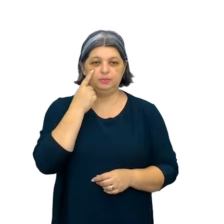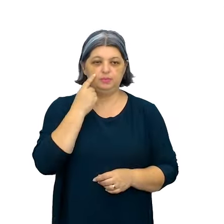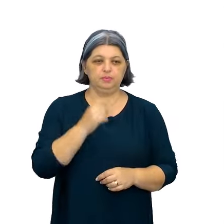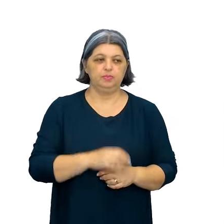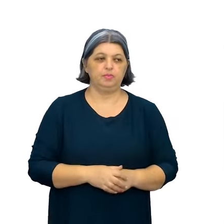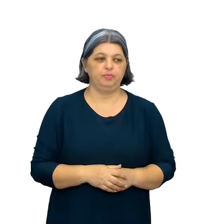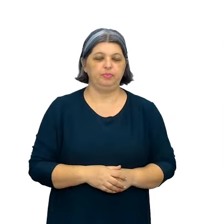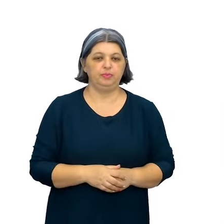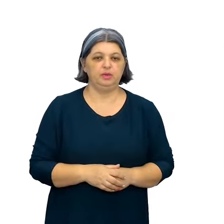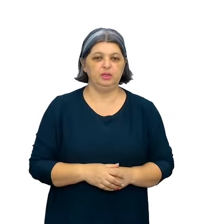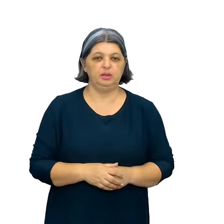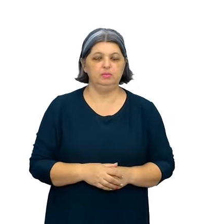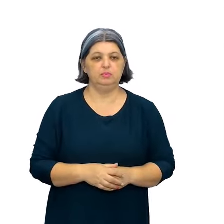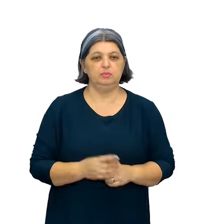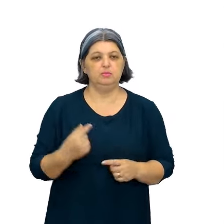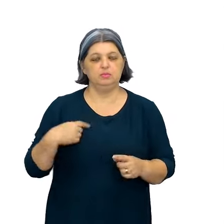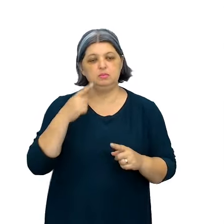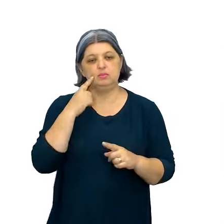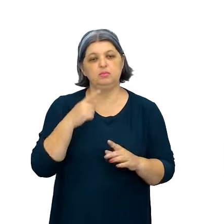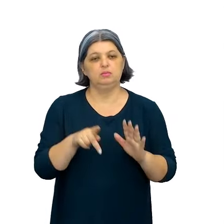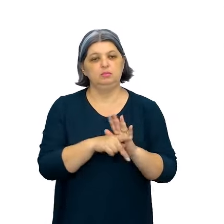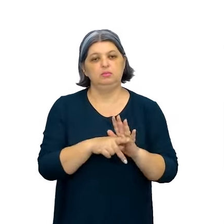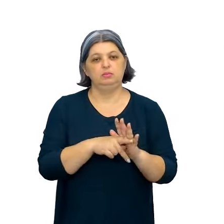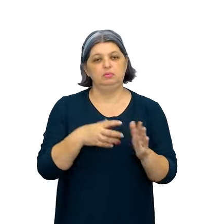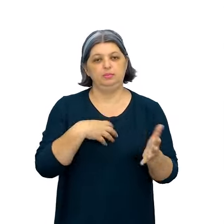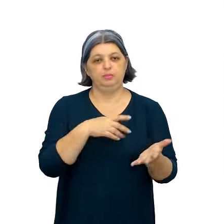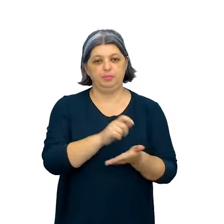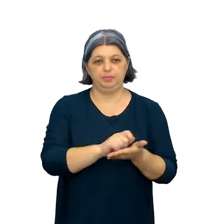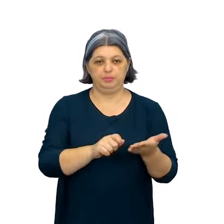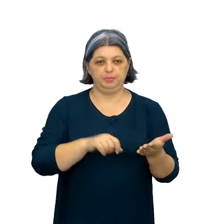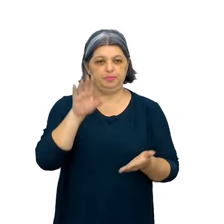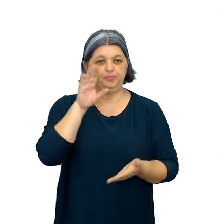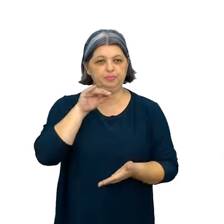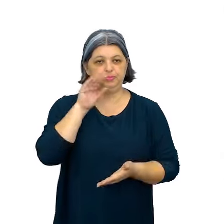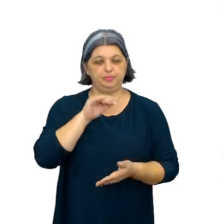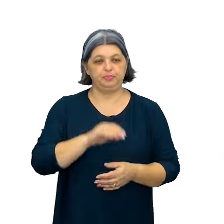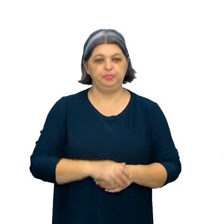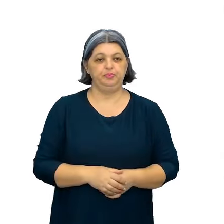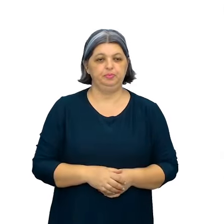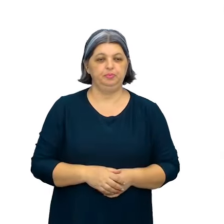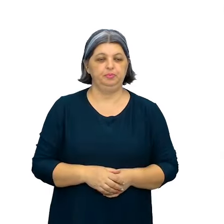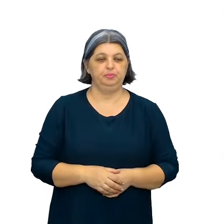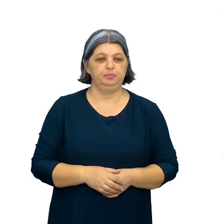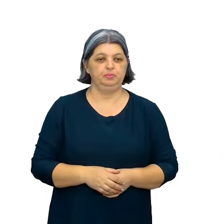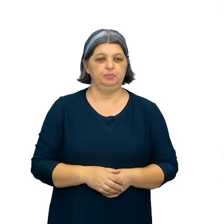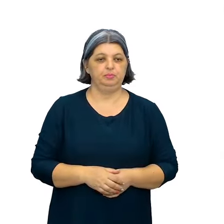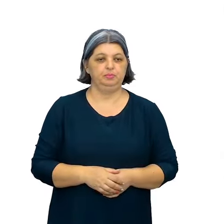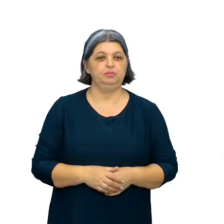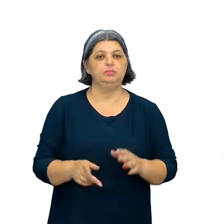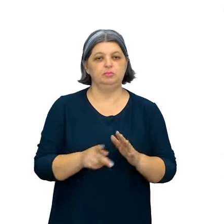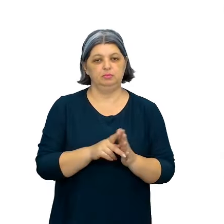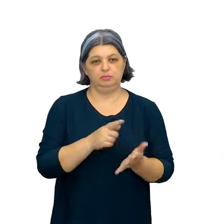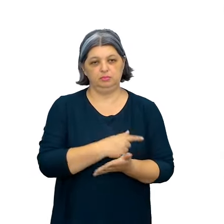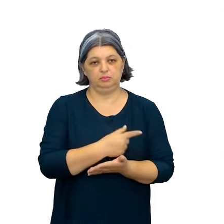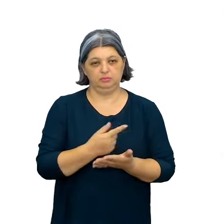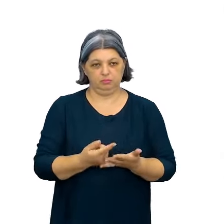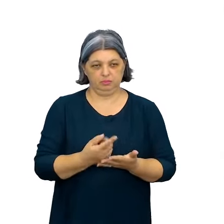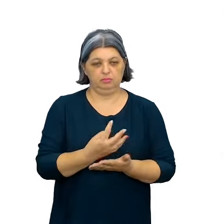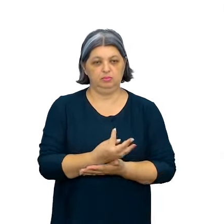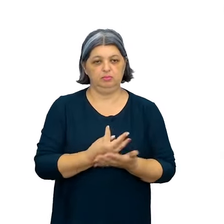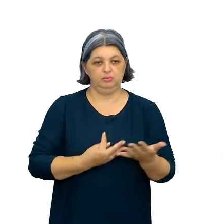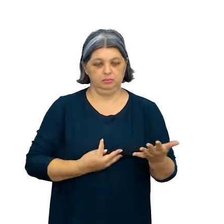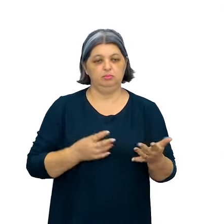o aspecto da escrita e da oralidade, sendo aí o gênero textual